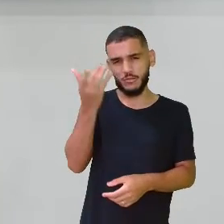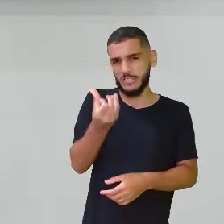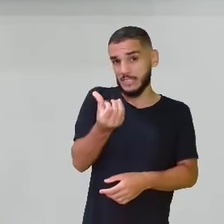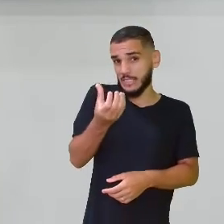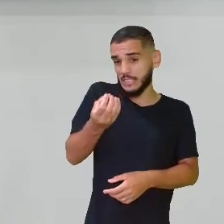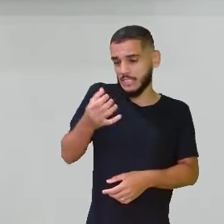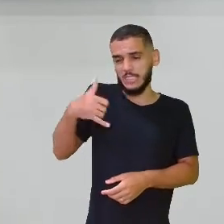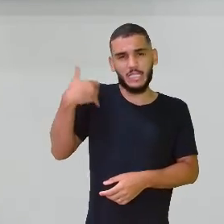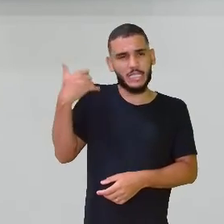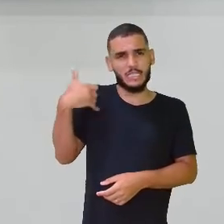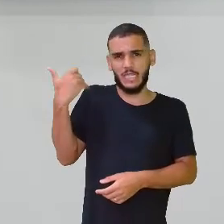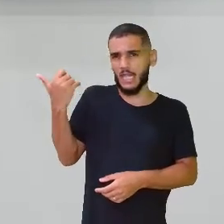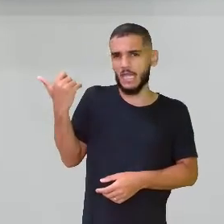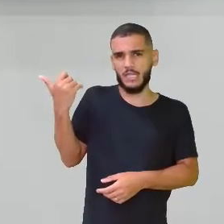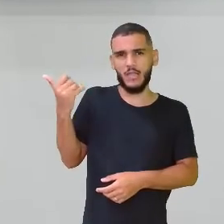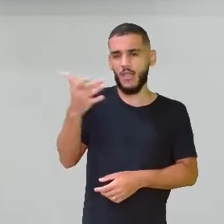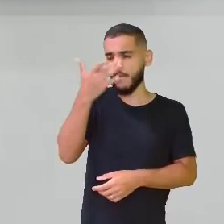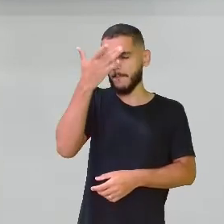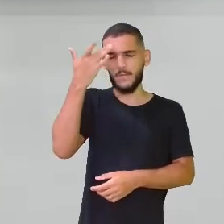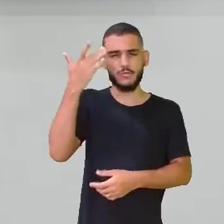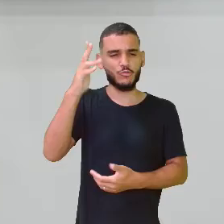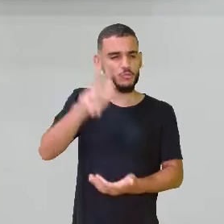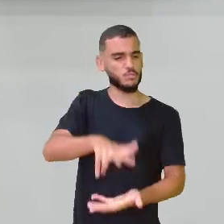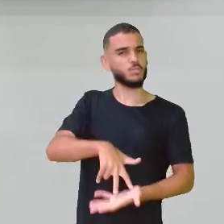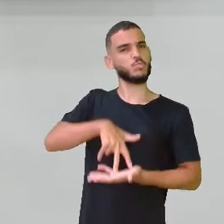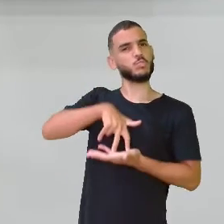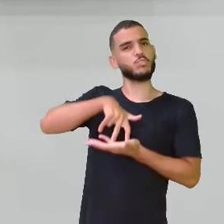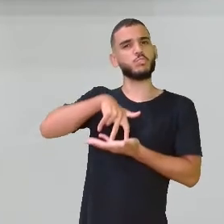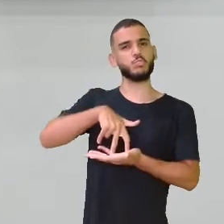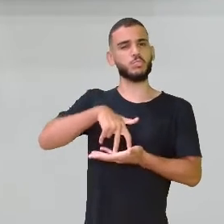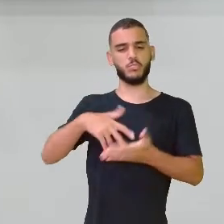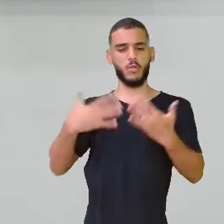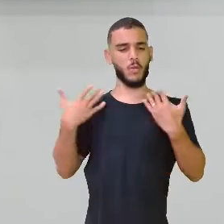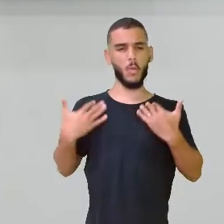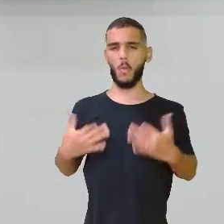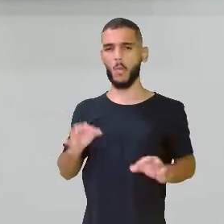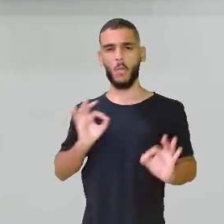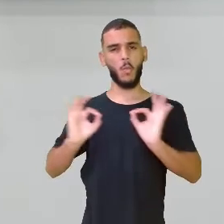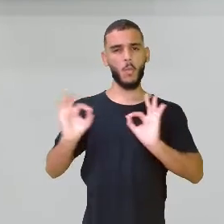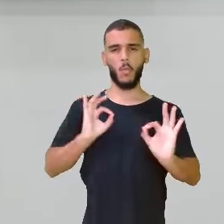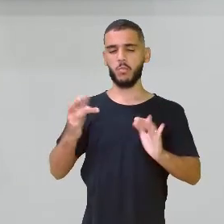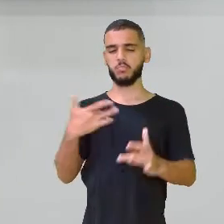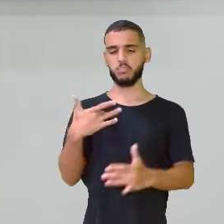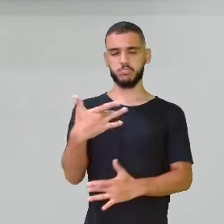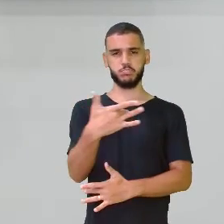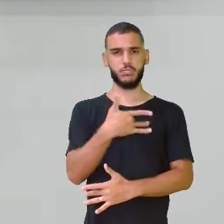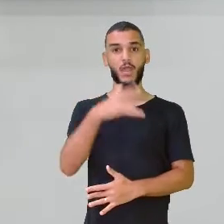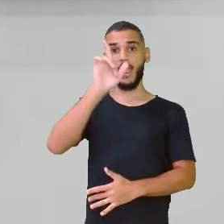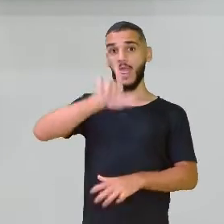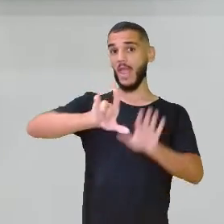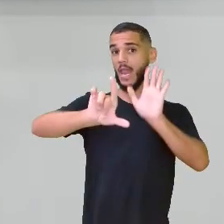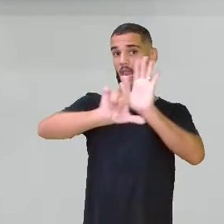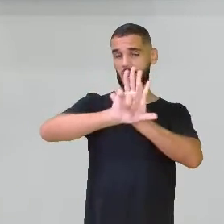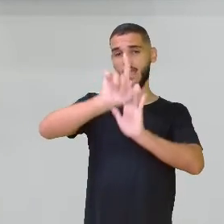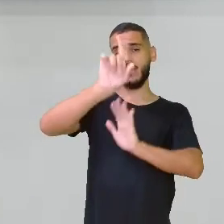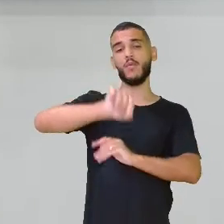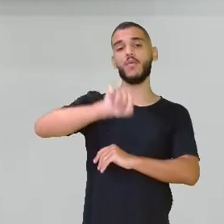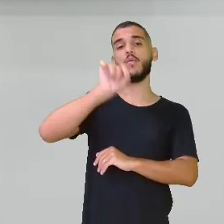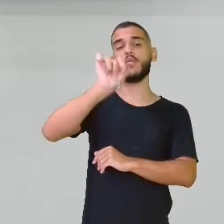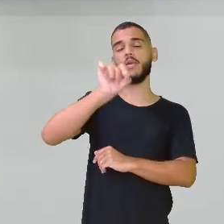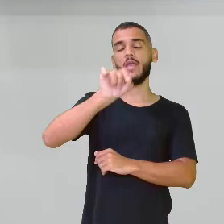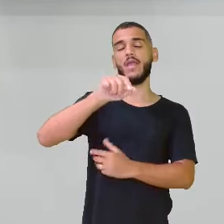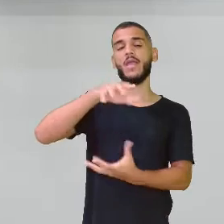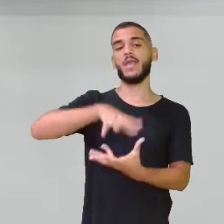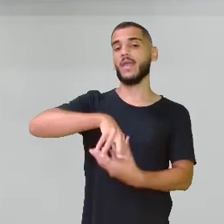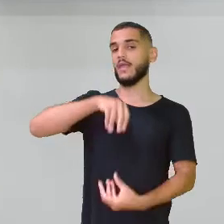com 60 anos ou mais e são, por lei, consideradas idosas. Entendem isso?